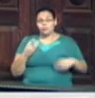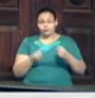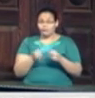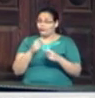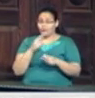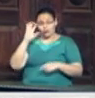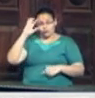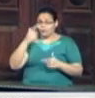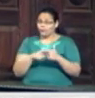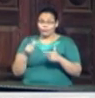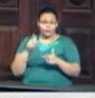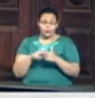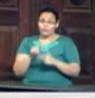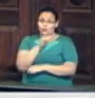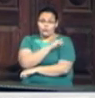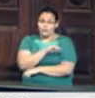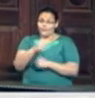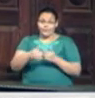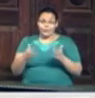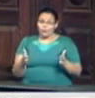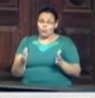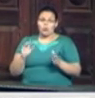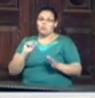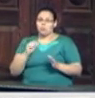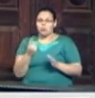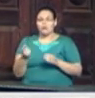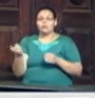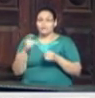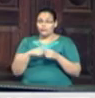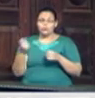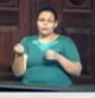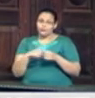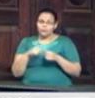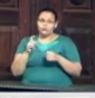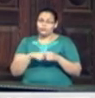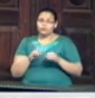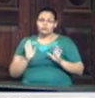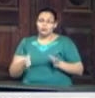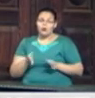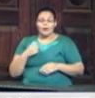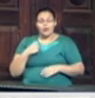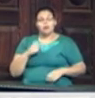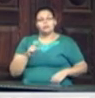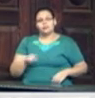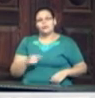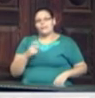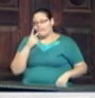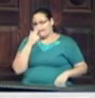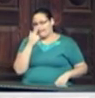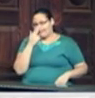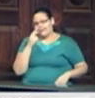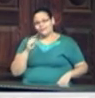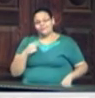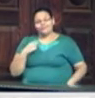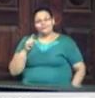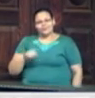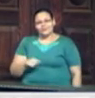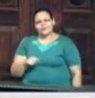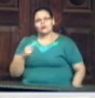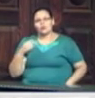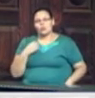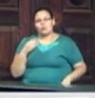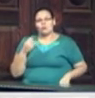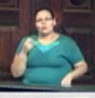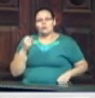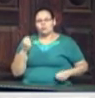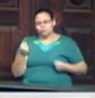problema do Rio. O pacote já foi mutilado, já foi devolvido em grande parte. Talvez seja um ato de grandeza o Poder Executivo chamar esse